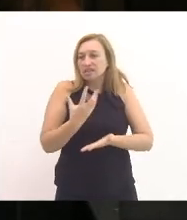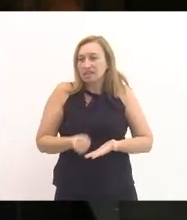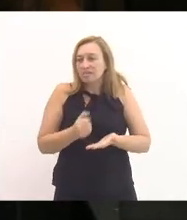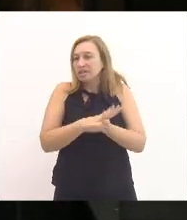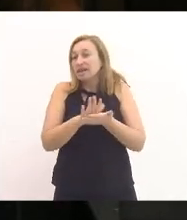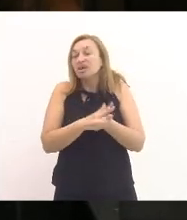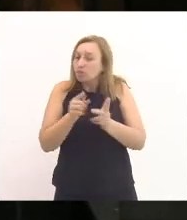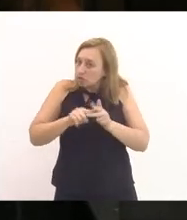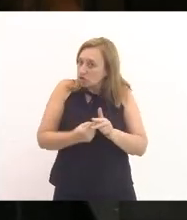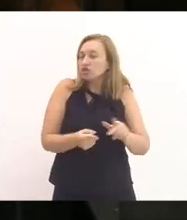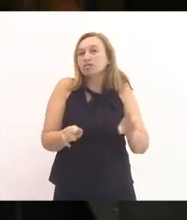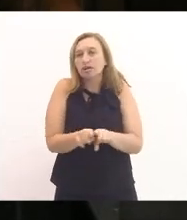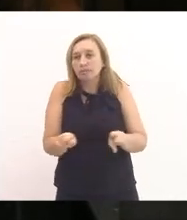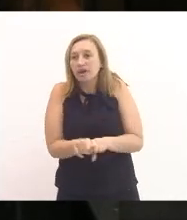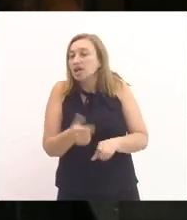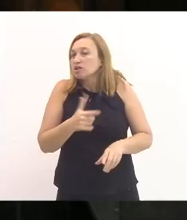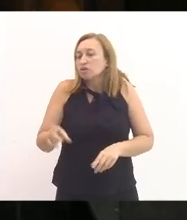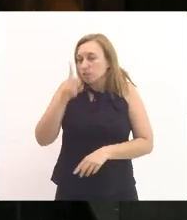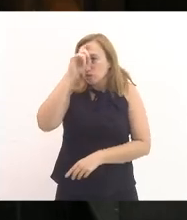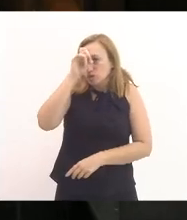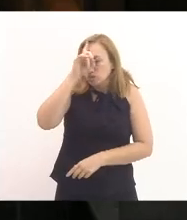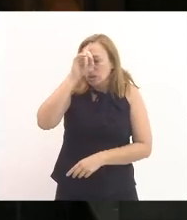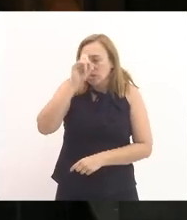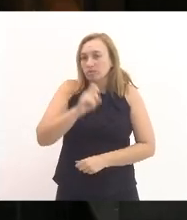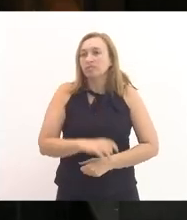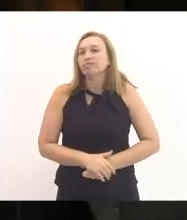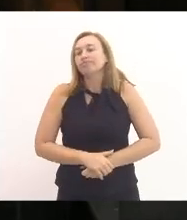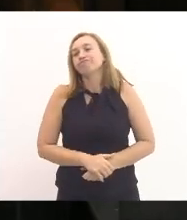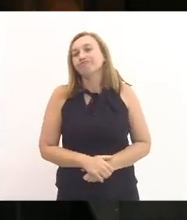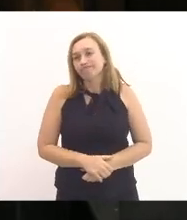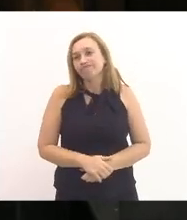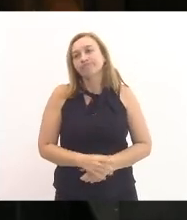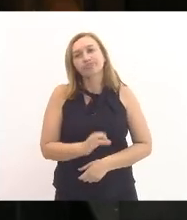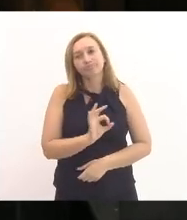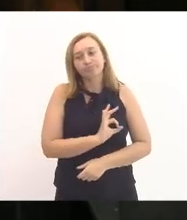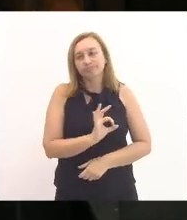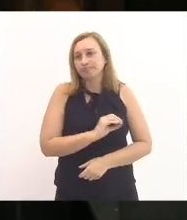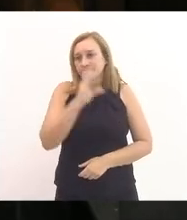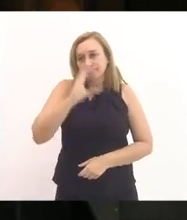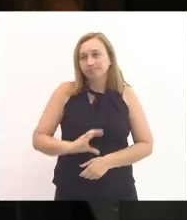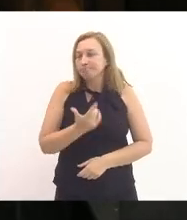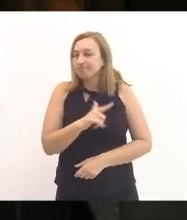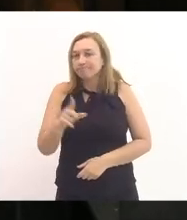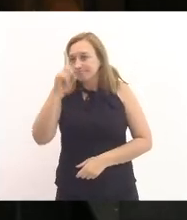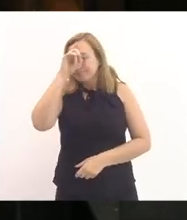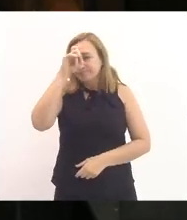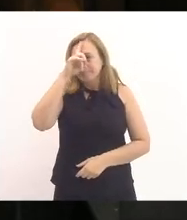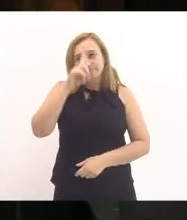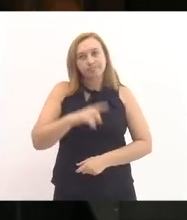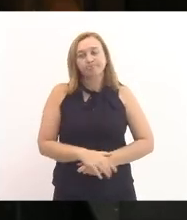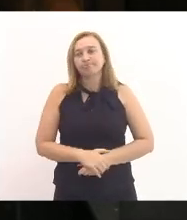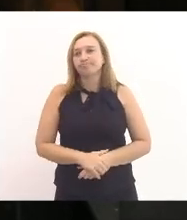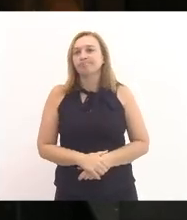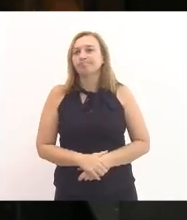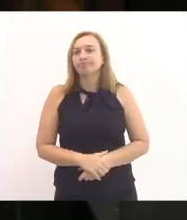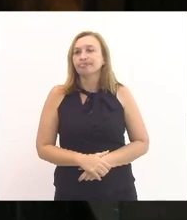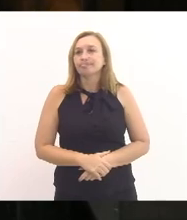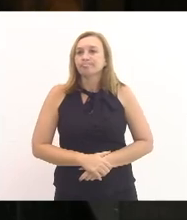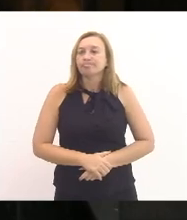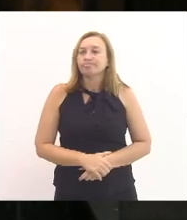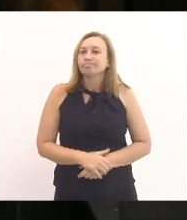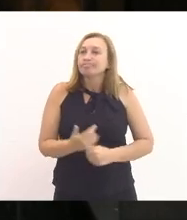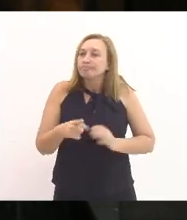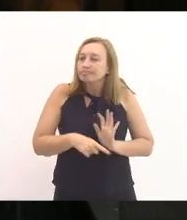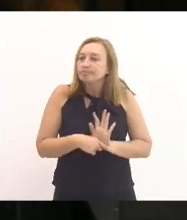né mas não temos o hospital né a polícia não tem hospital para me